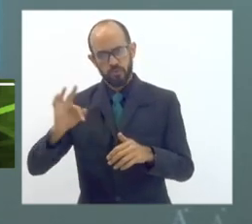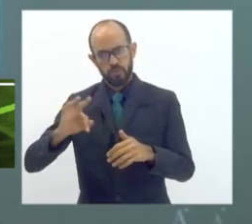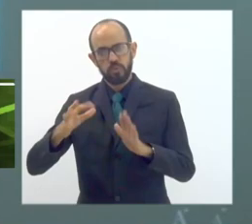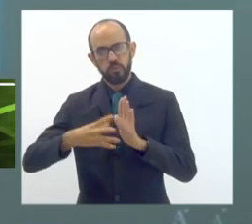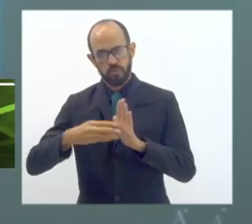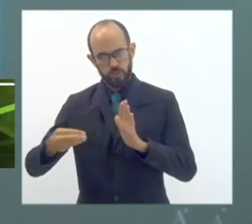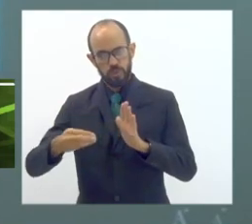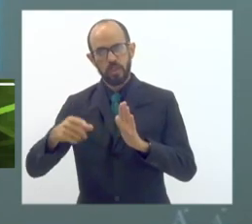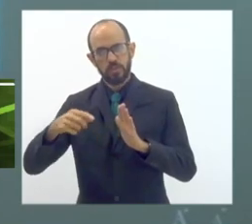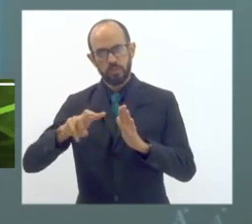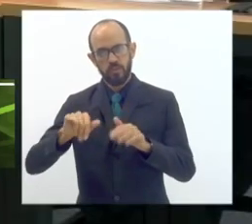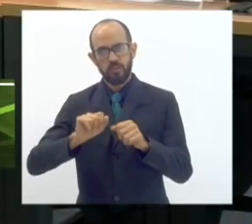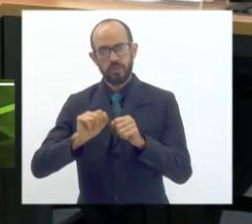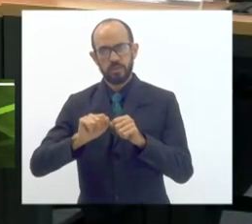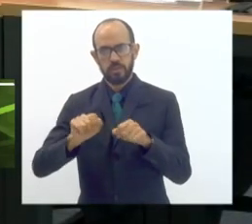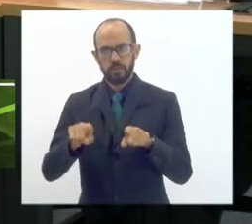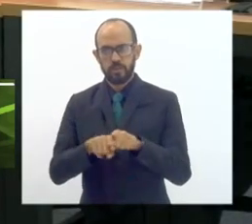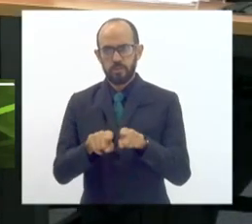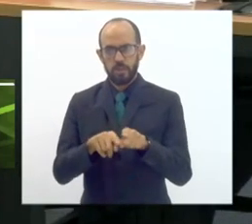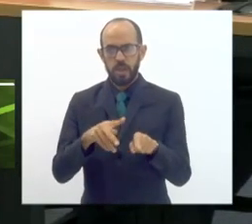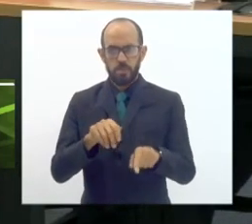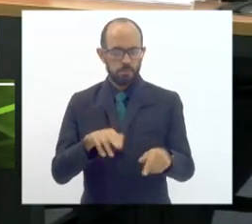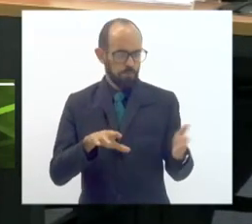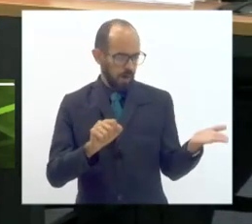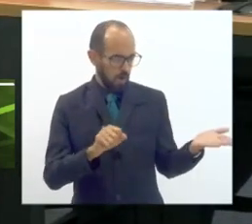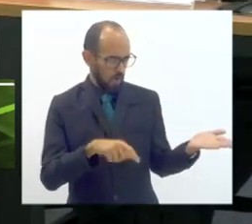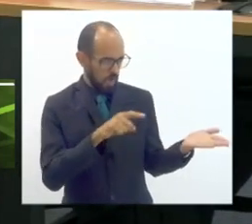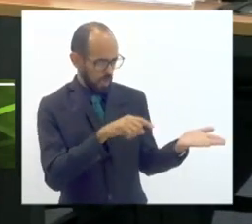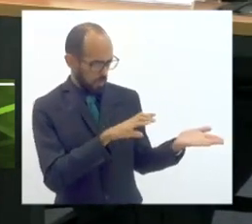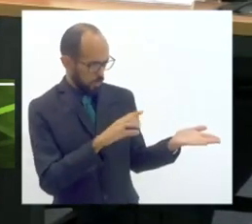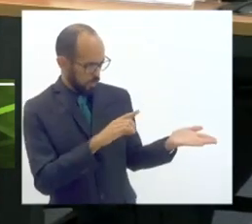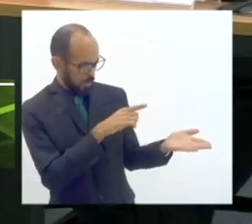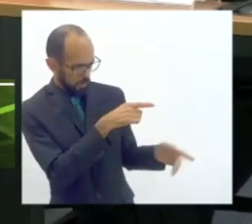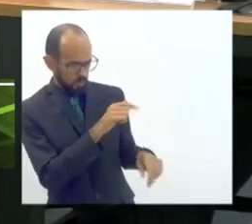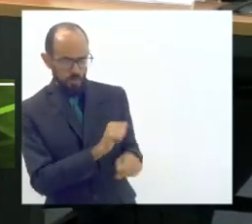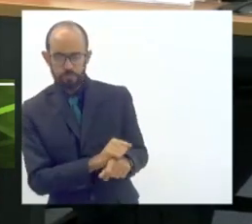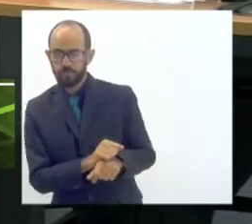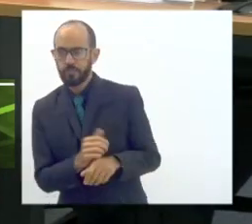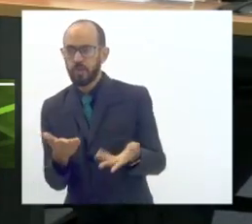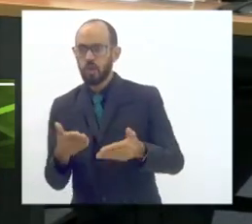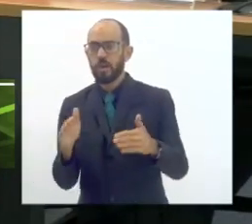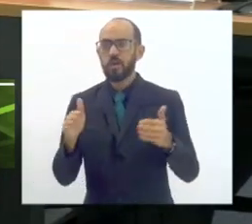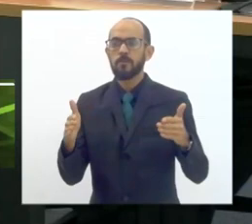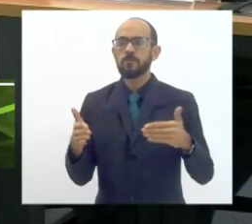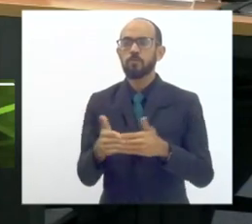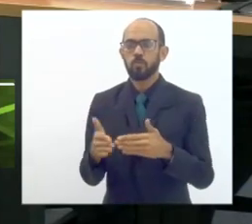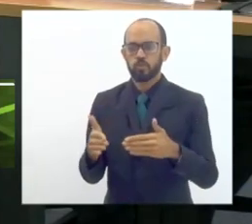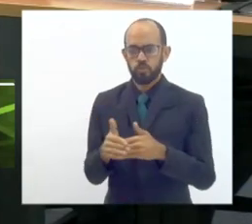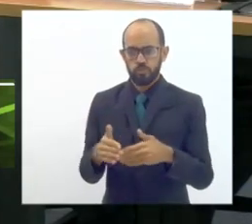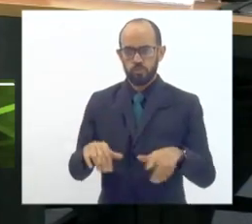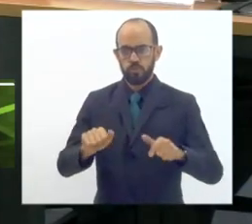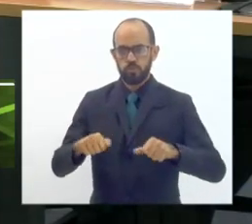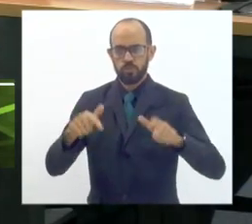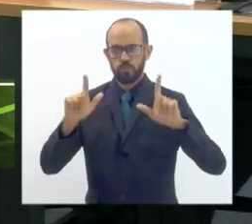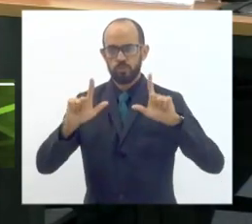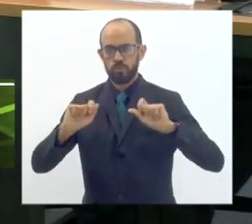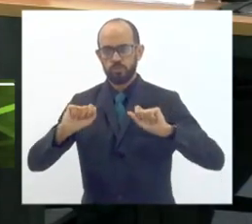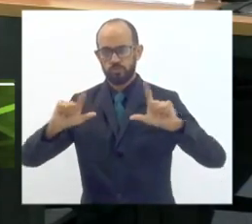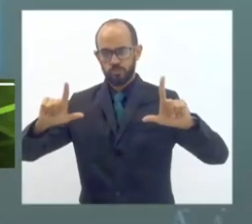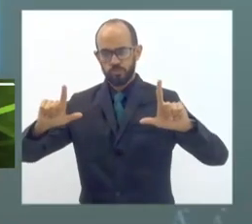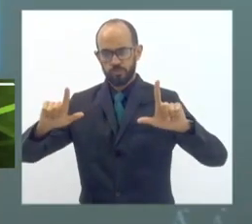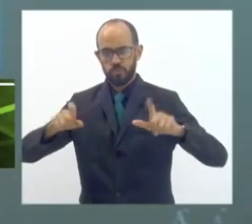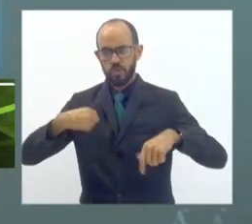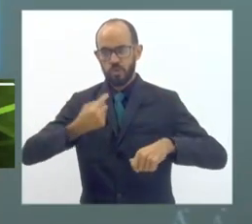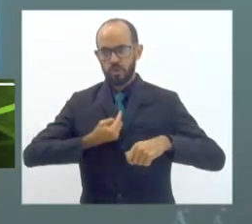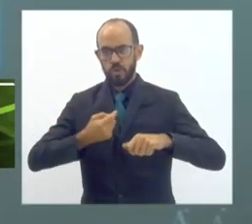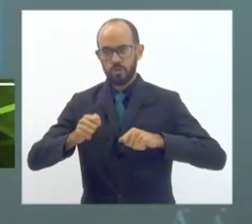que é a nossa coordenadora desse processo. Vamos lá? Acho que é só mais um. A gente também faz a gestão de recursos humanos. A